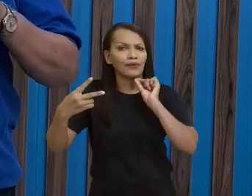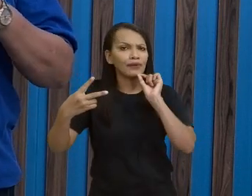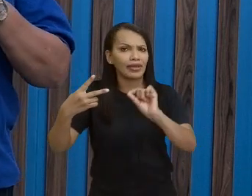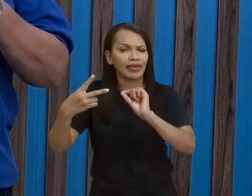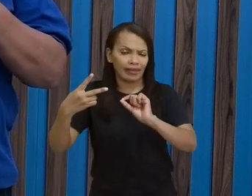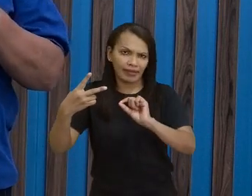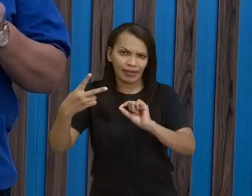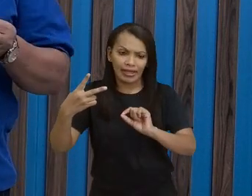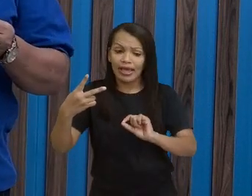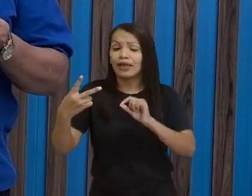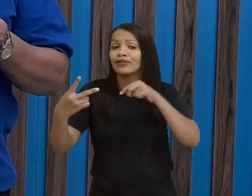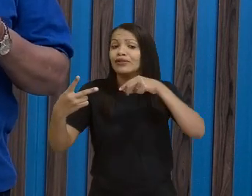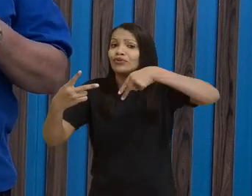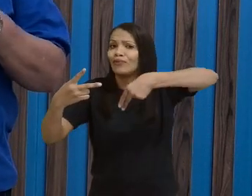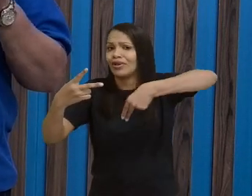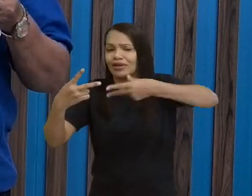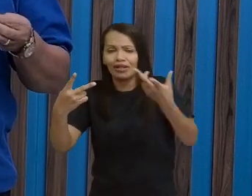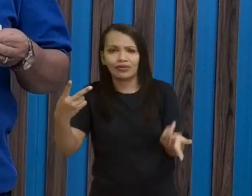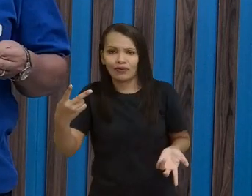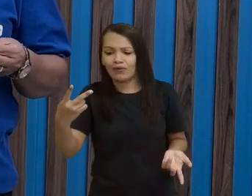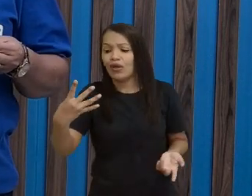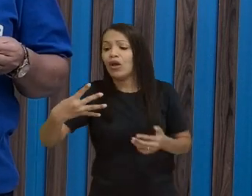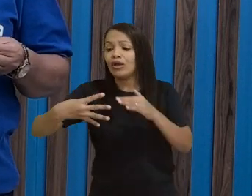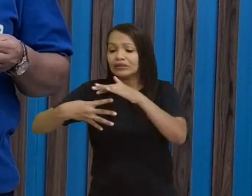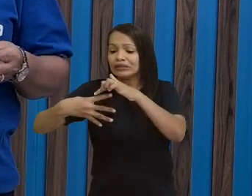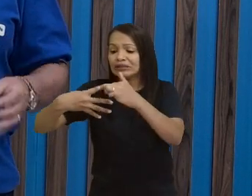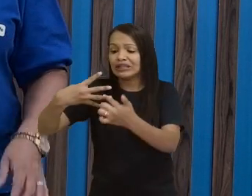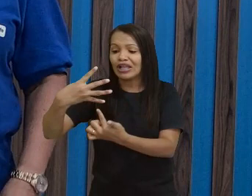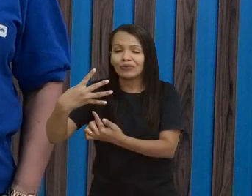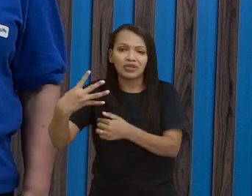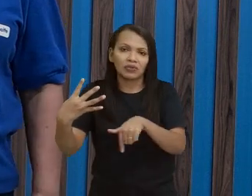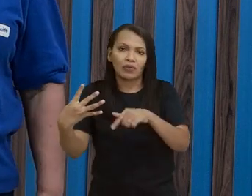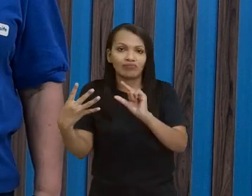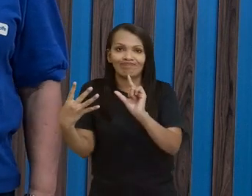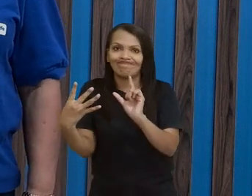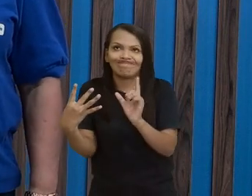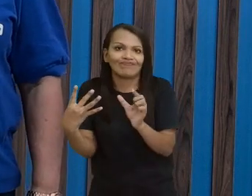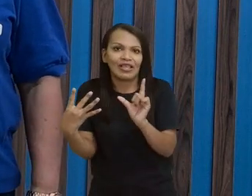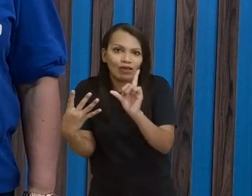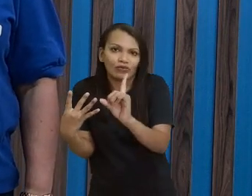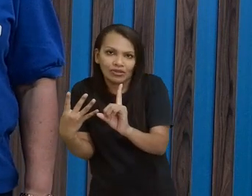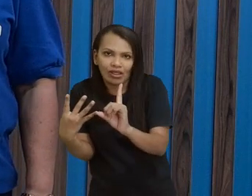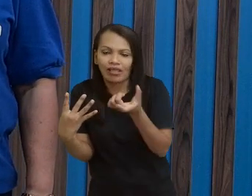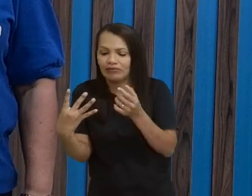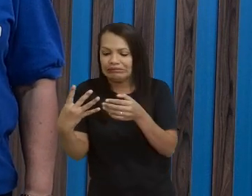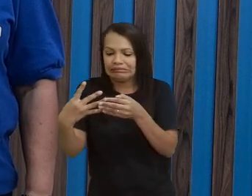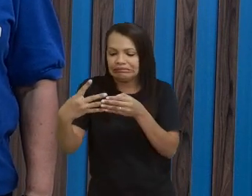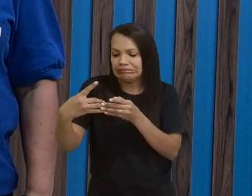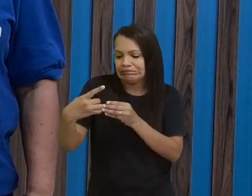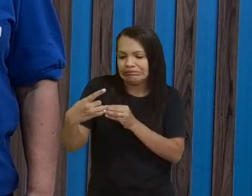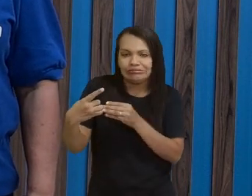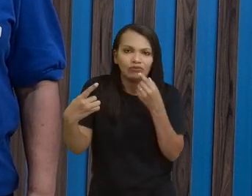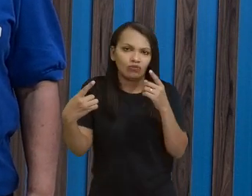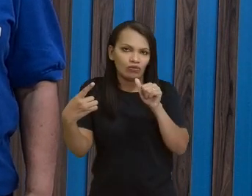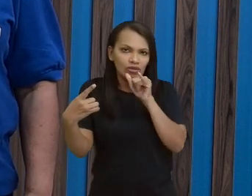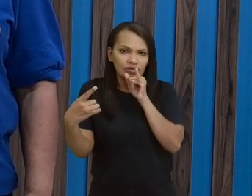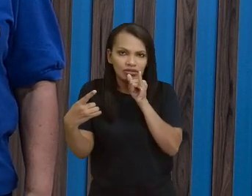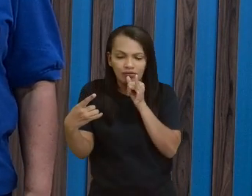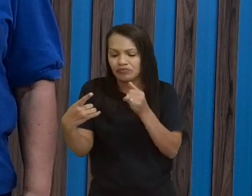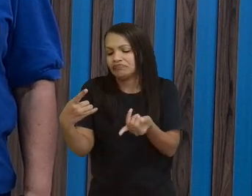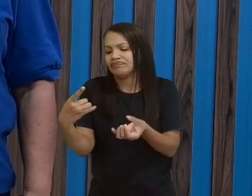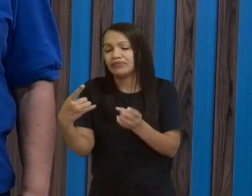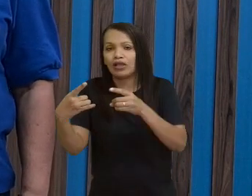sempre o numerador da nossa fração, certo? Vamos ver esse exemplozinho